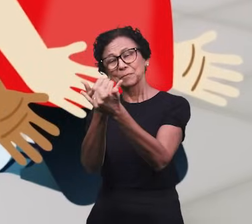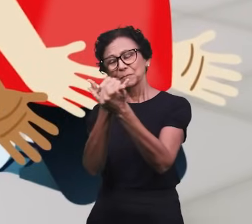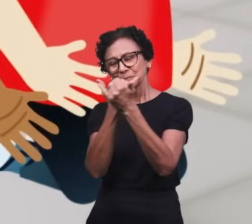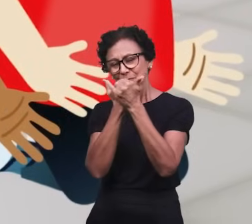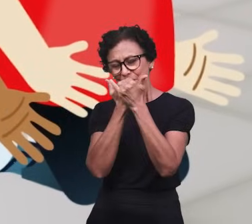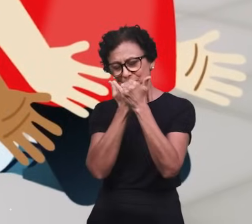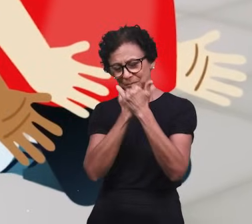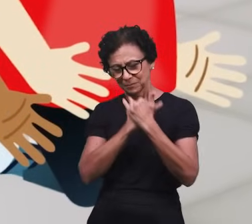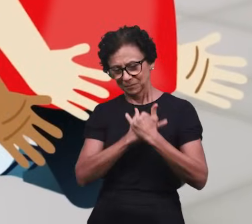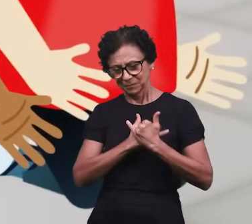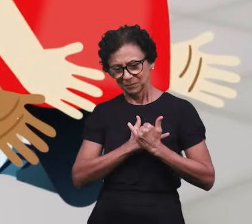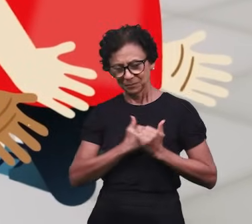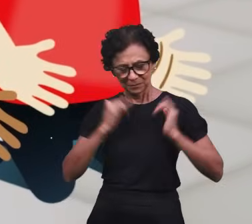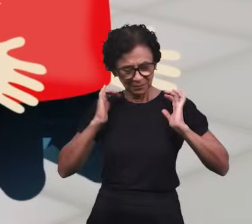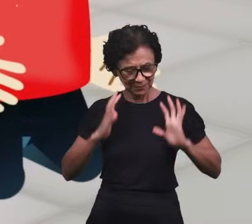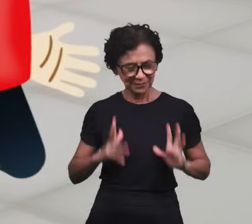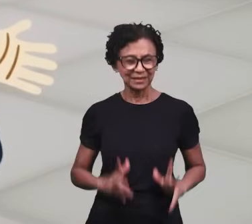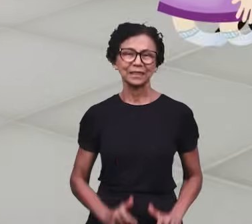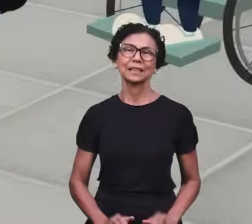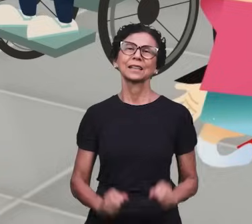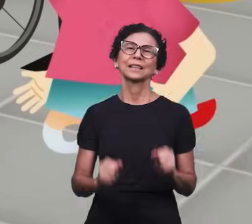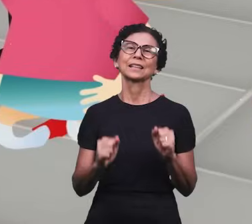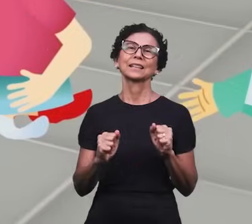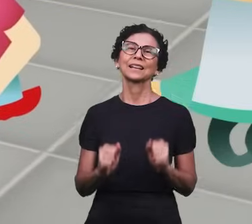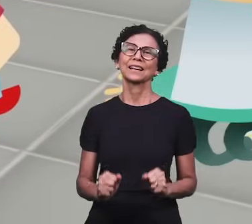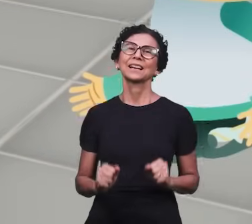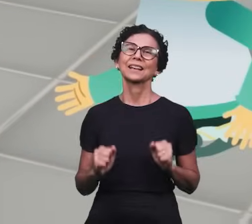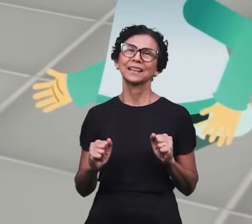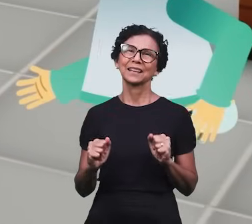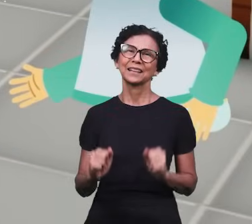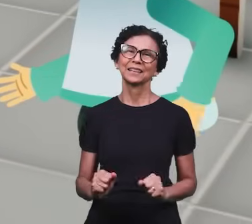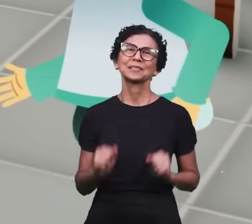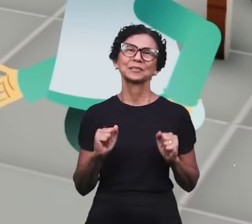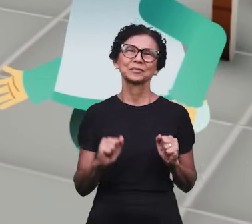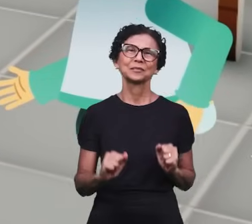Perdoou meus pecados, lavou-me.